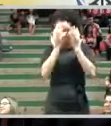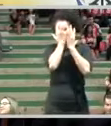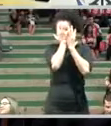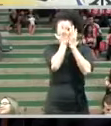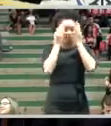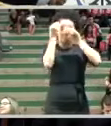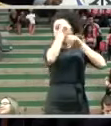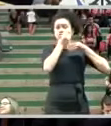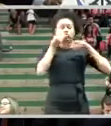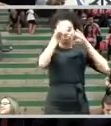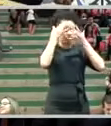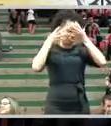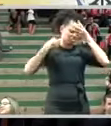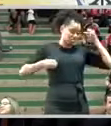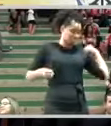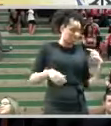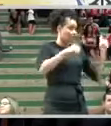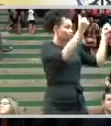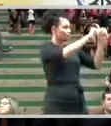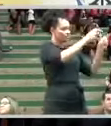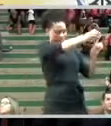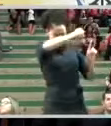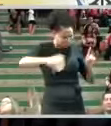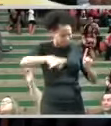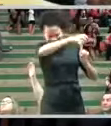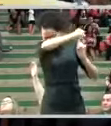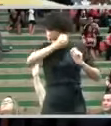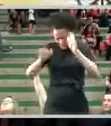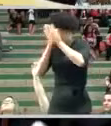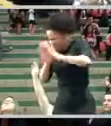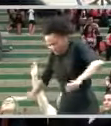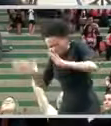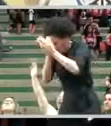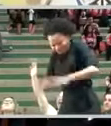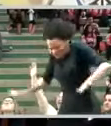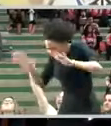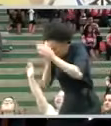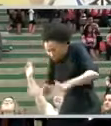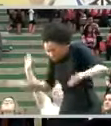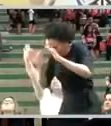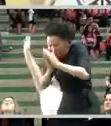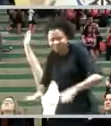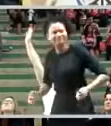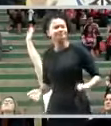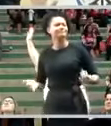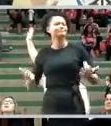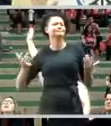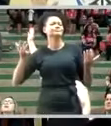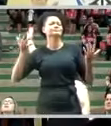cara, vai jogando fora os ídolos e adorando, e adorando, e adorando, e adorando.